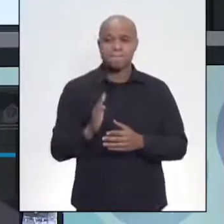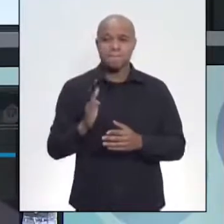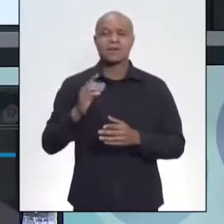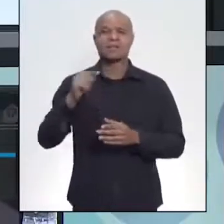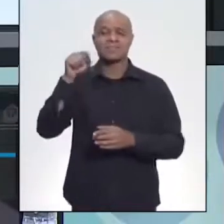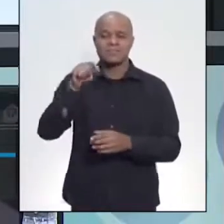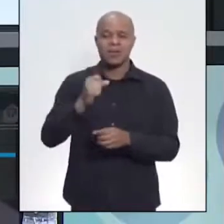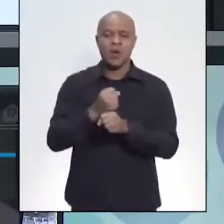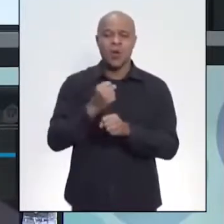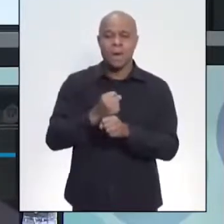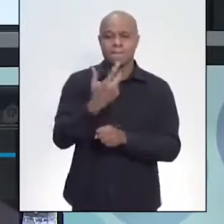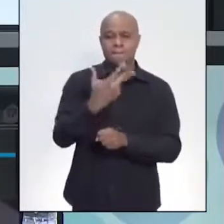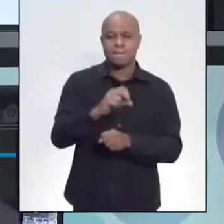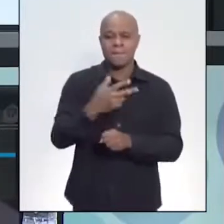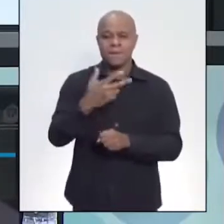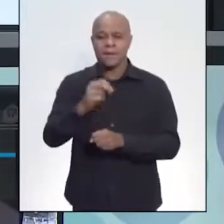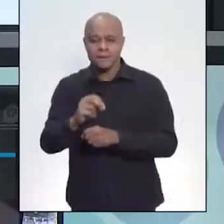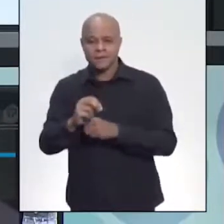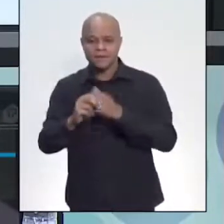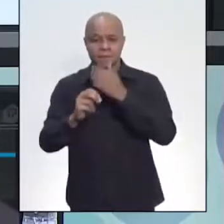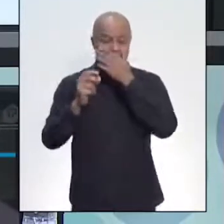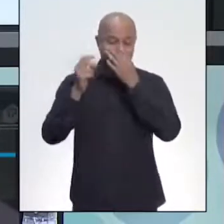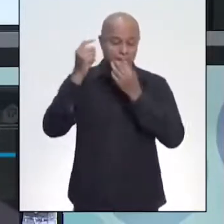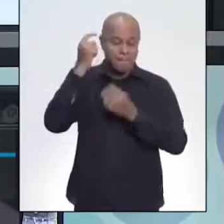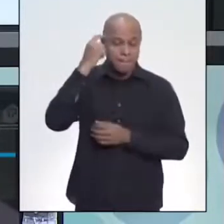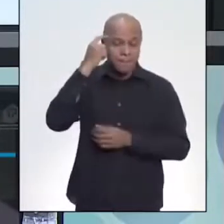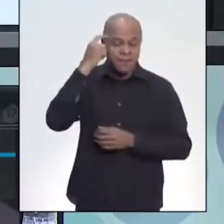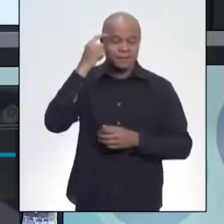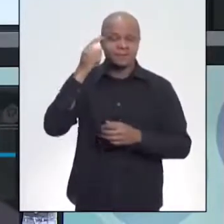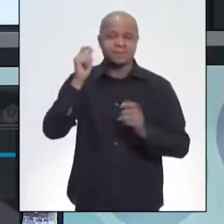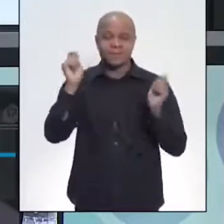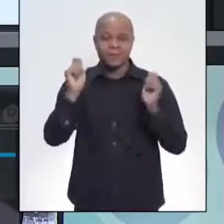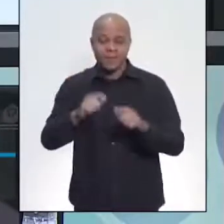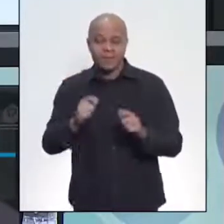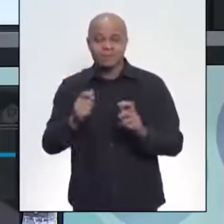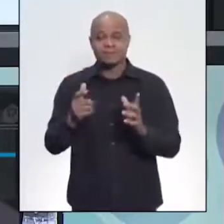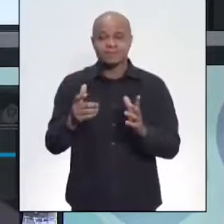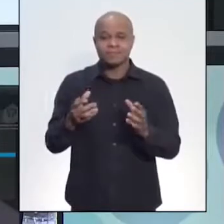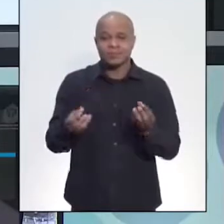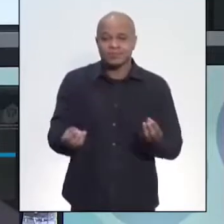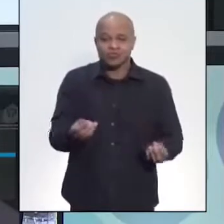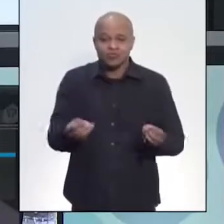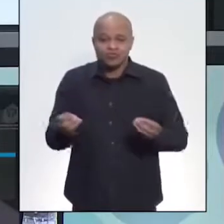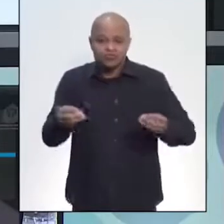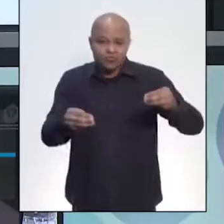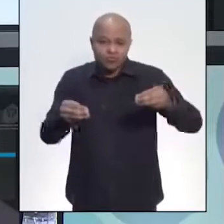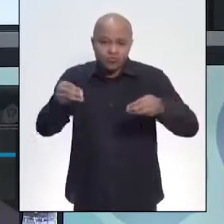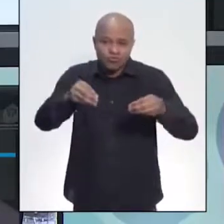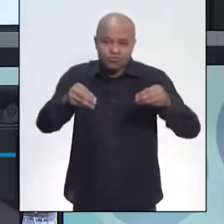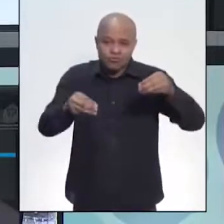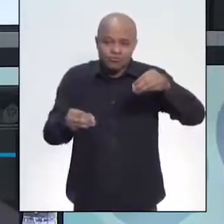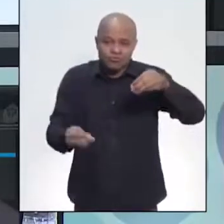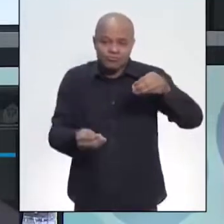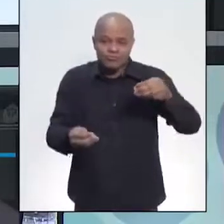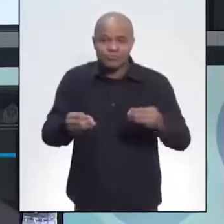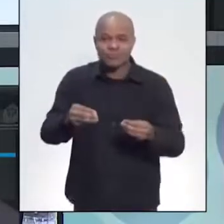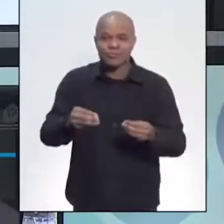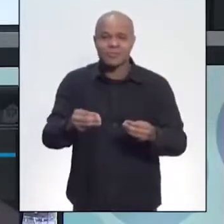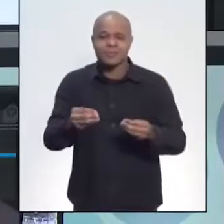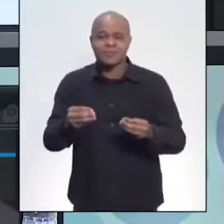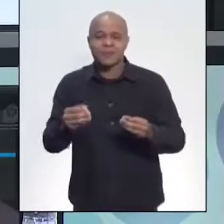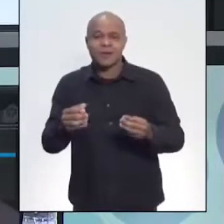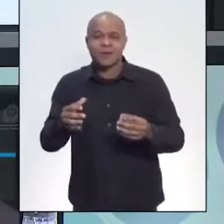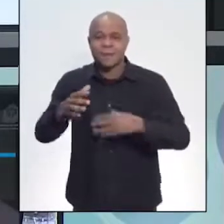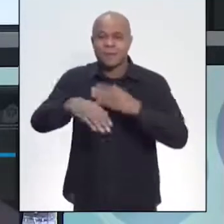e aí você pensa dá para montar os dois quebra-cabeças os dois são foi na cabeça mas misturar as peças